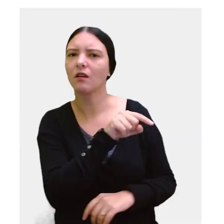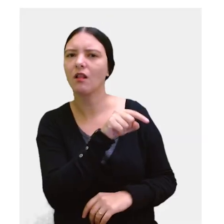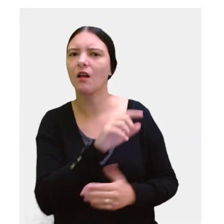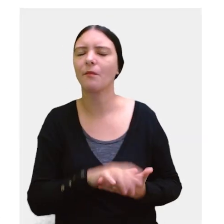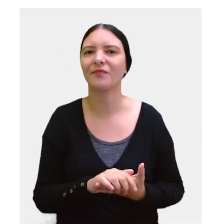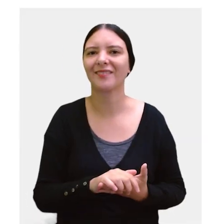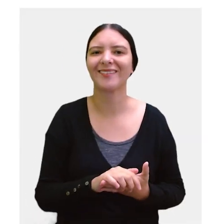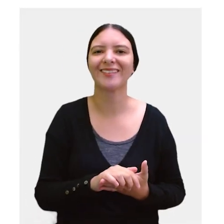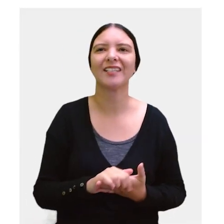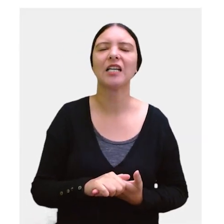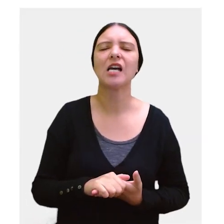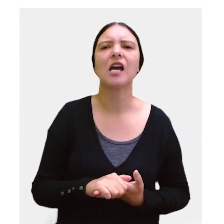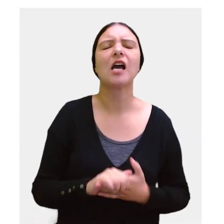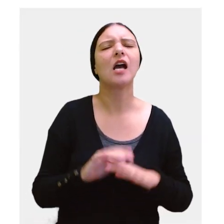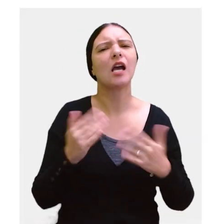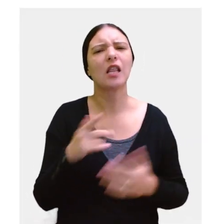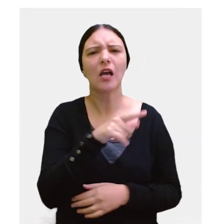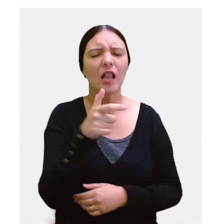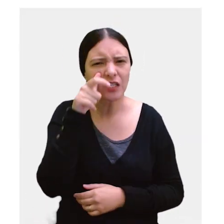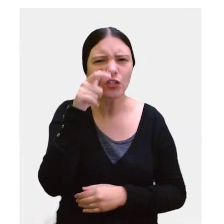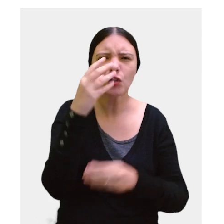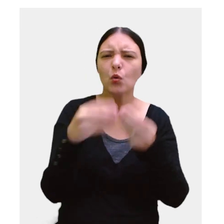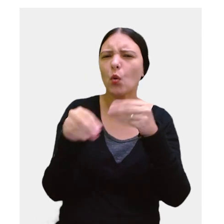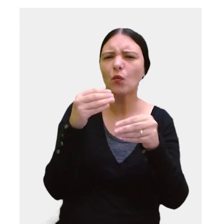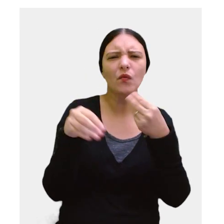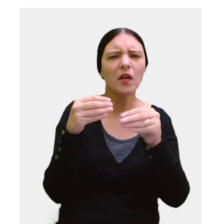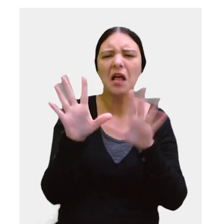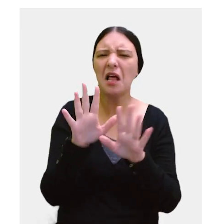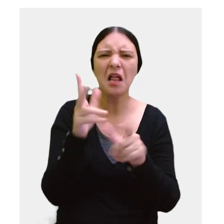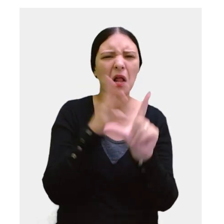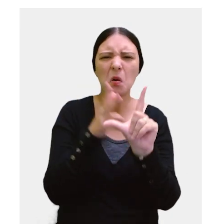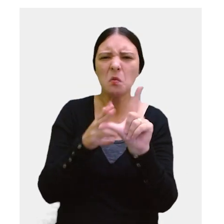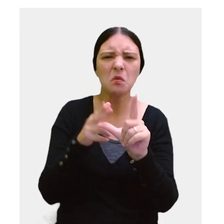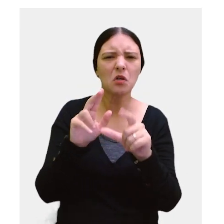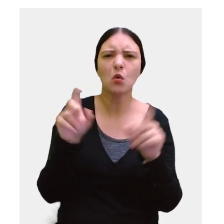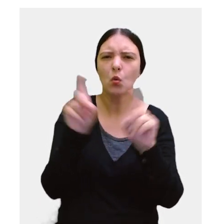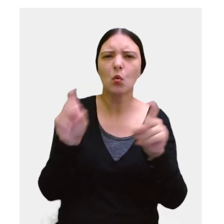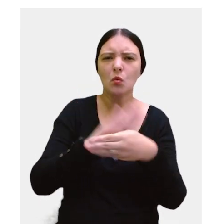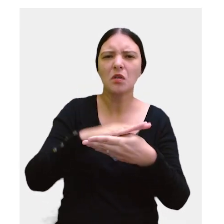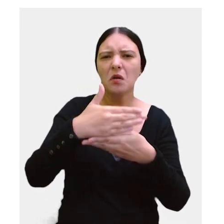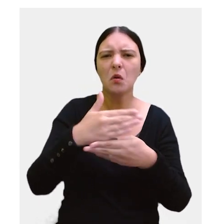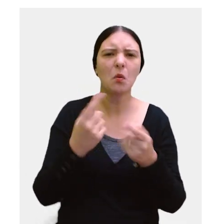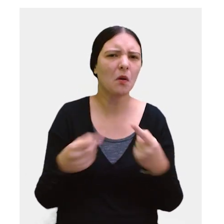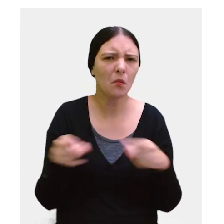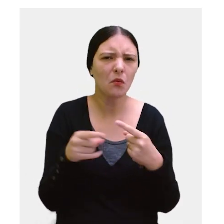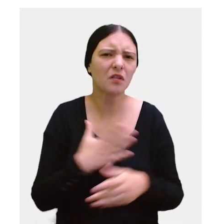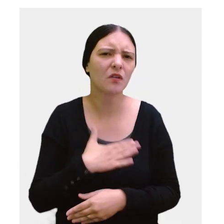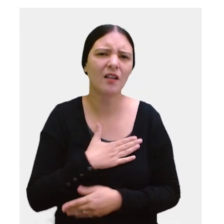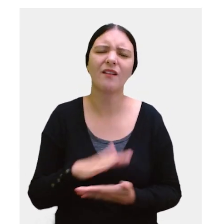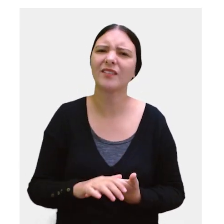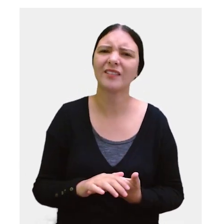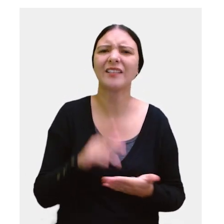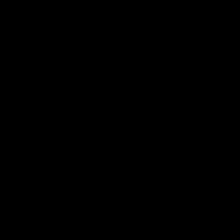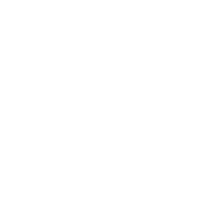para não poder falar outra coisa. Ela foi ver uma novela, foi assistir uma série no computador, ou quem sabe uma música que ela mais gostava. Na